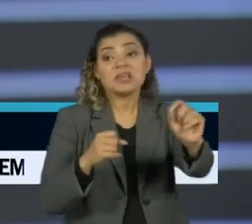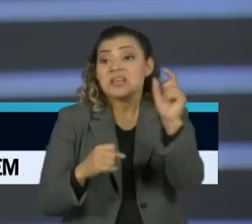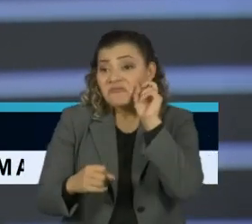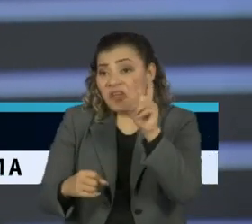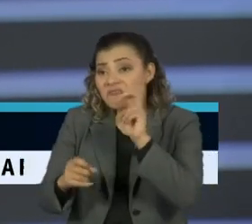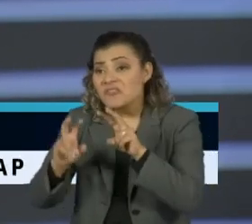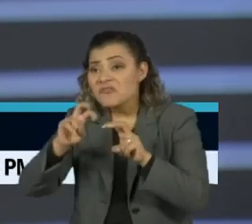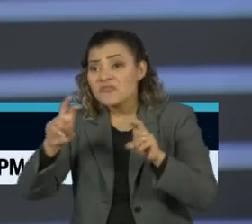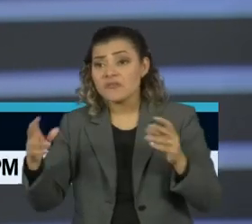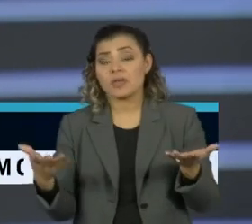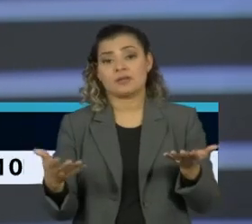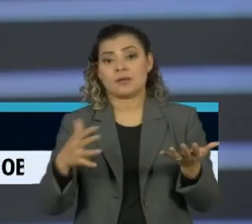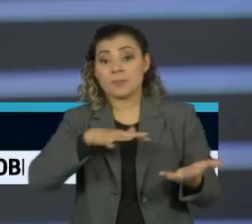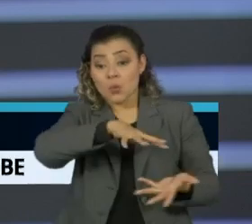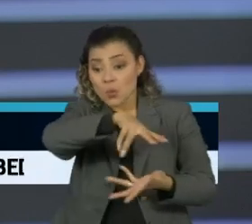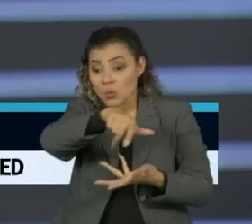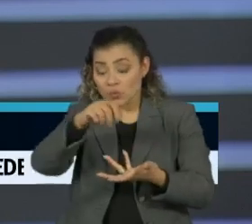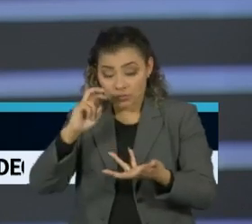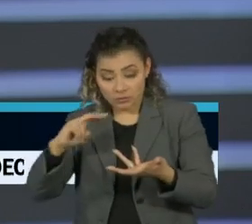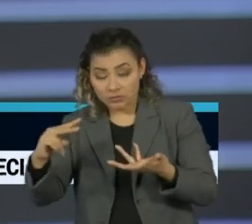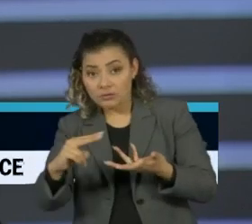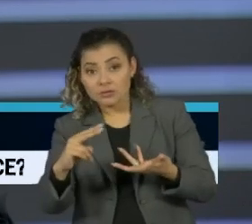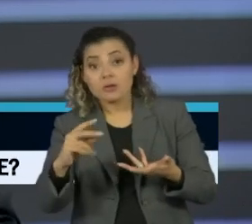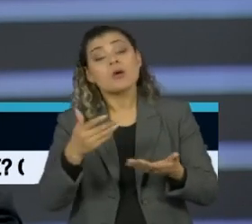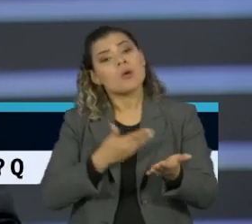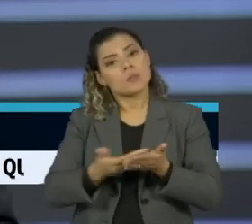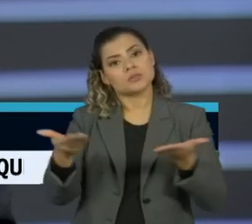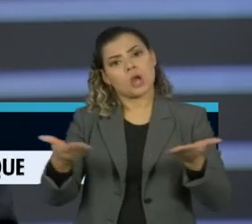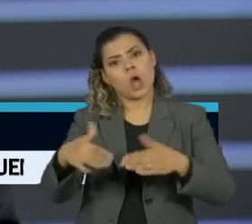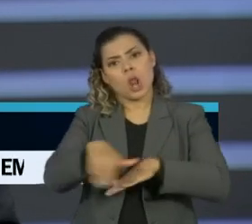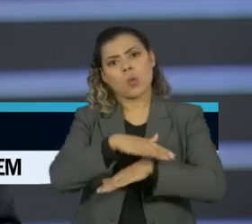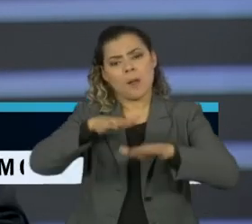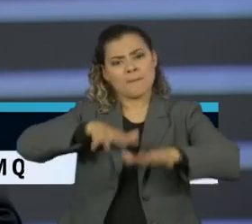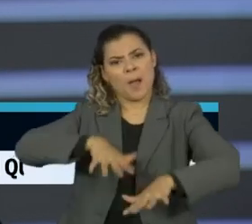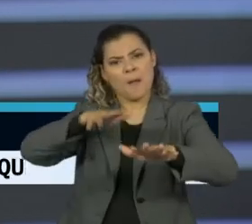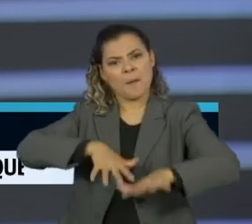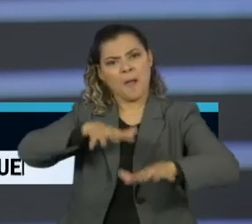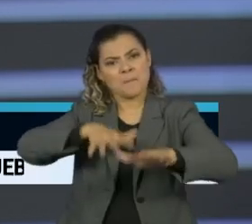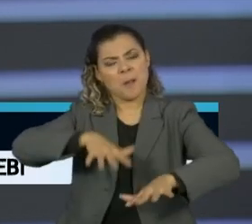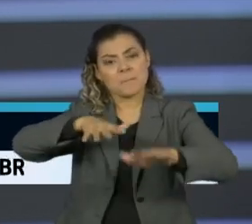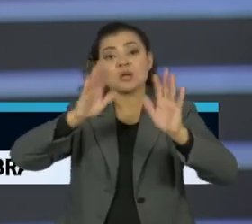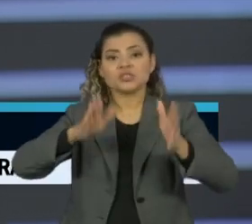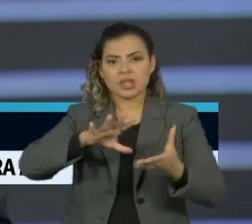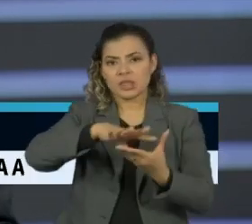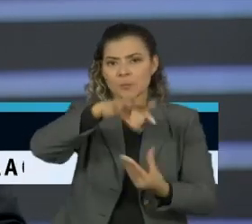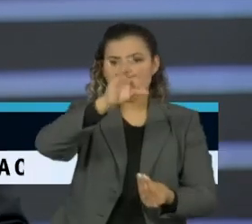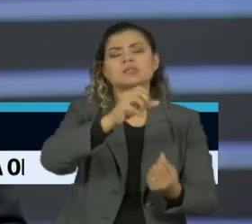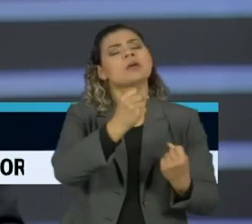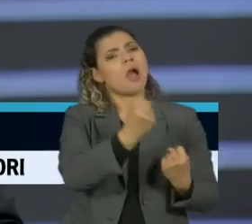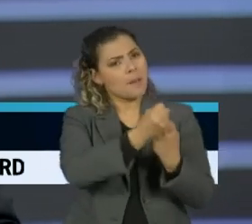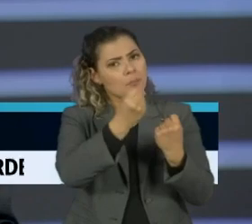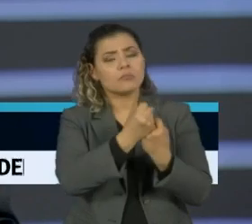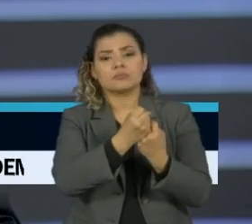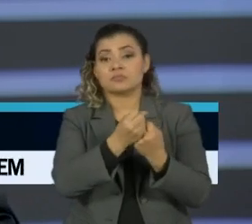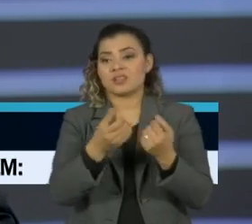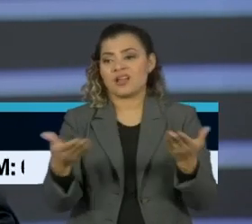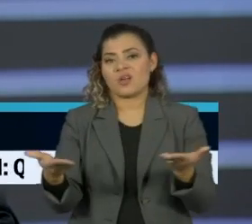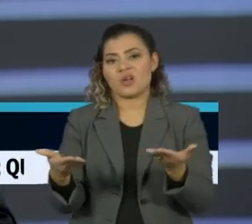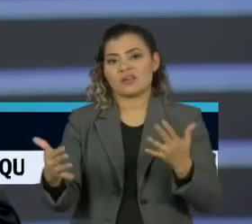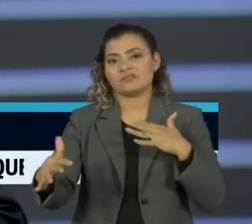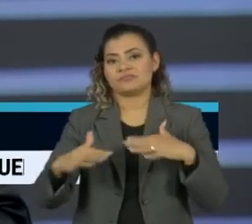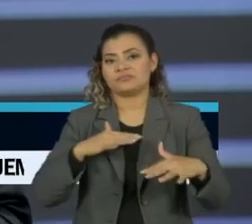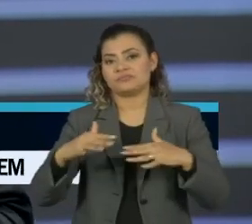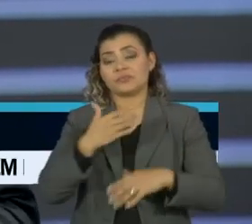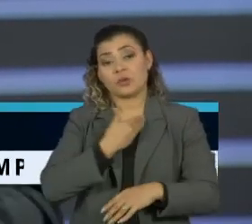gente vê as coisas acontecendo o gás do mundo aqui na rua começou manif começar a manifestações democráticas tentando ser democráticas e